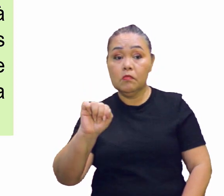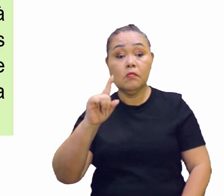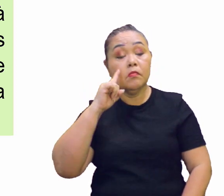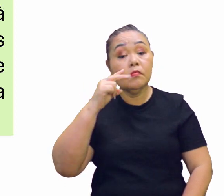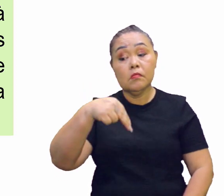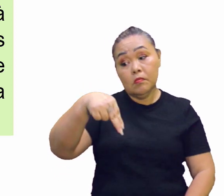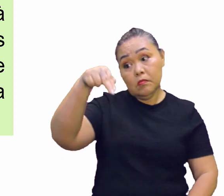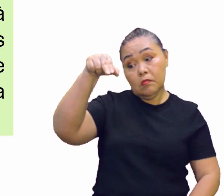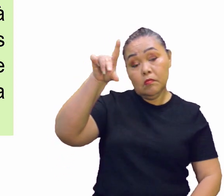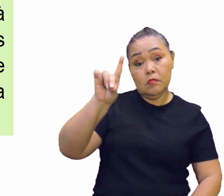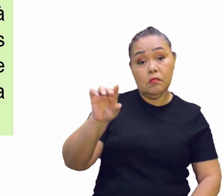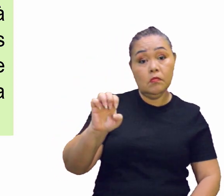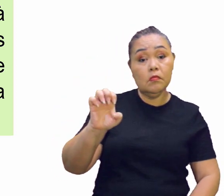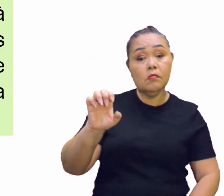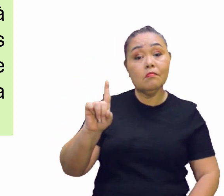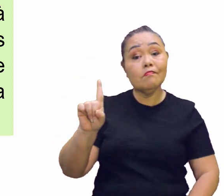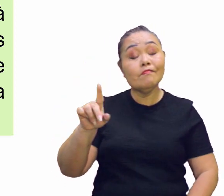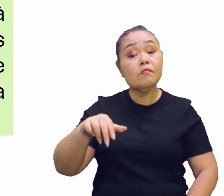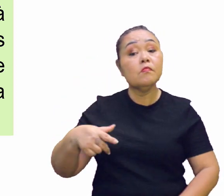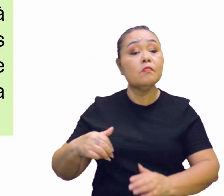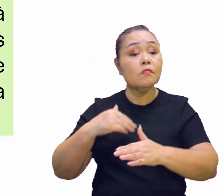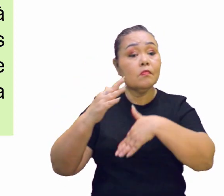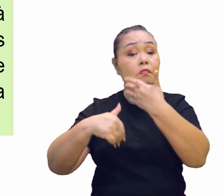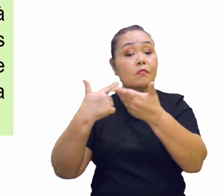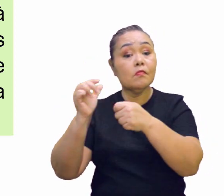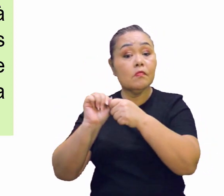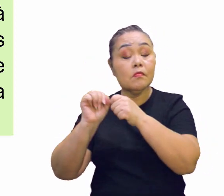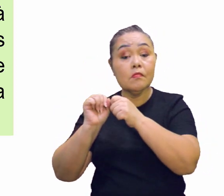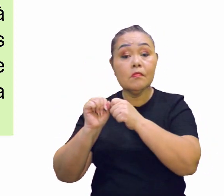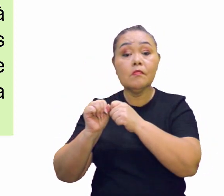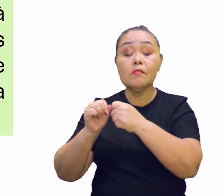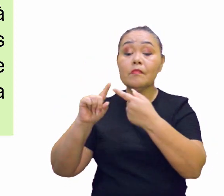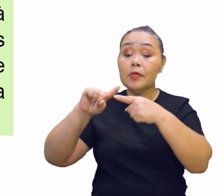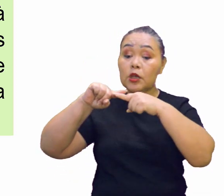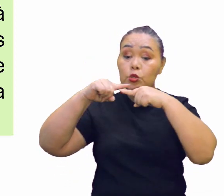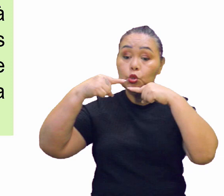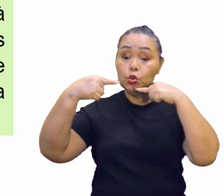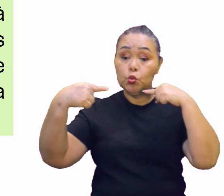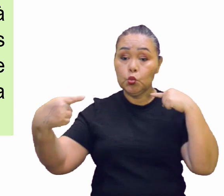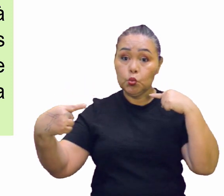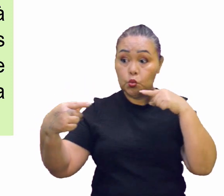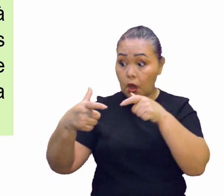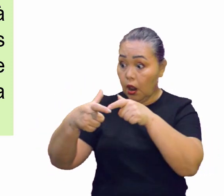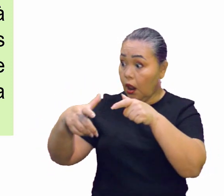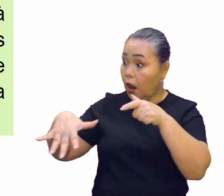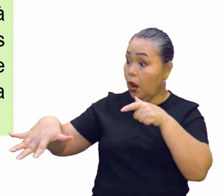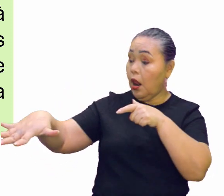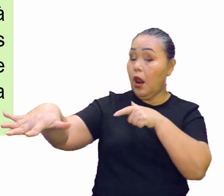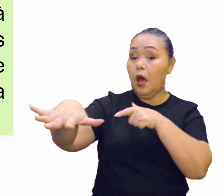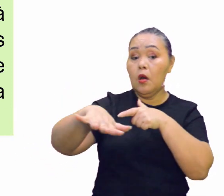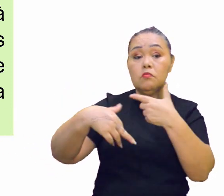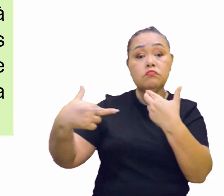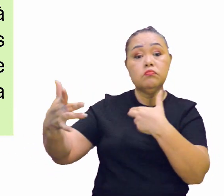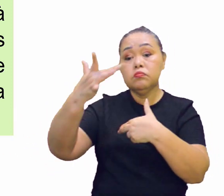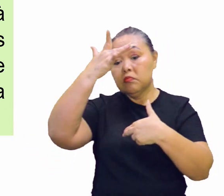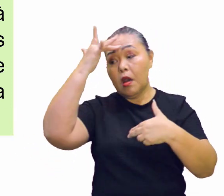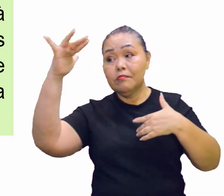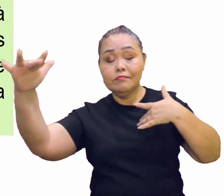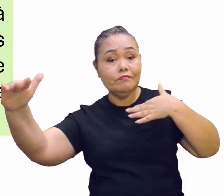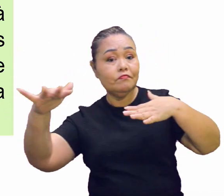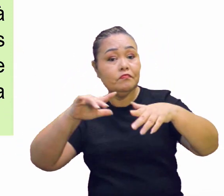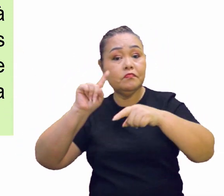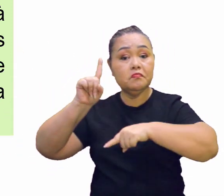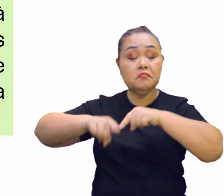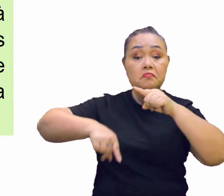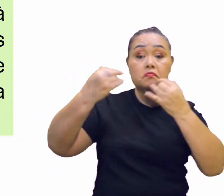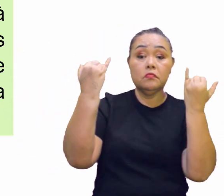região nordeste pelo grande desenvolvimento da economia canavieira, tá? Circulação de pessoas,